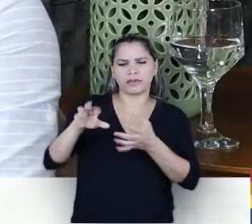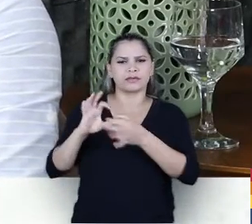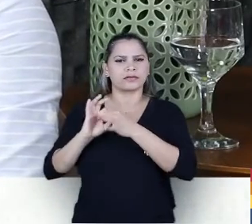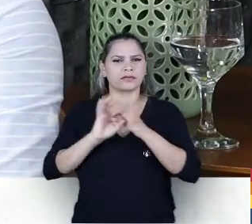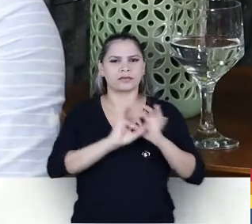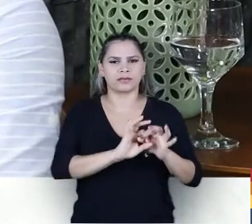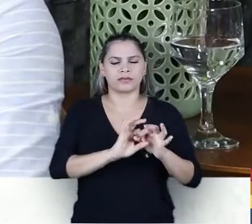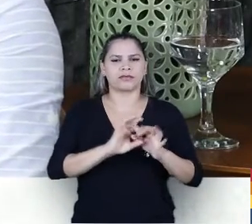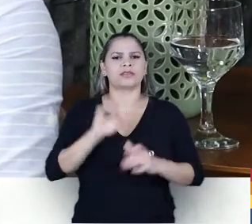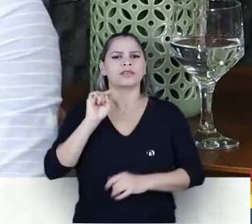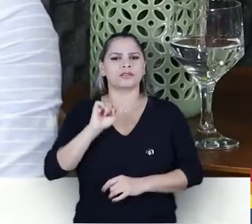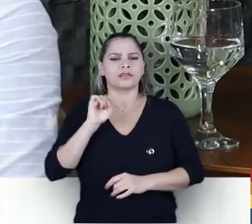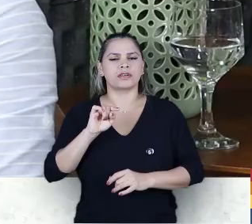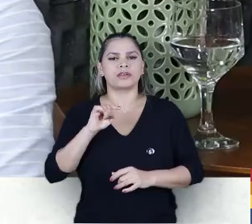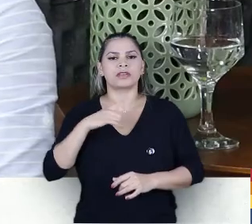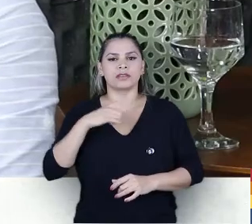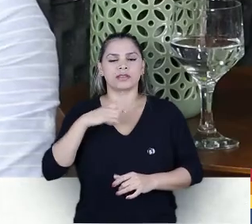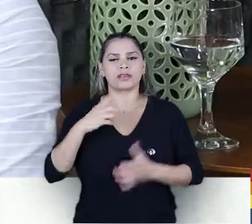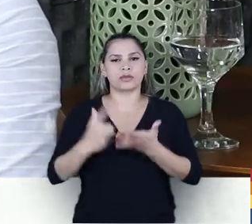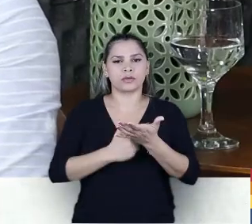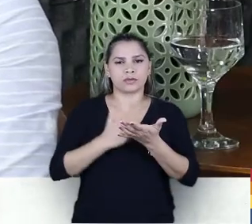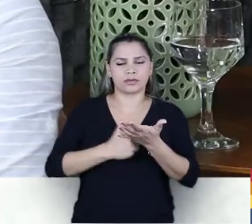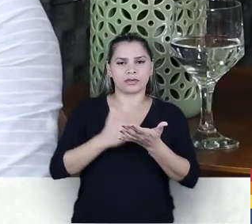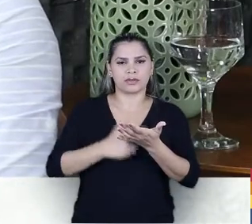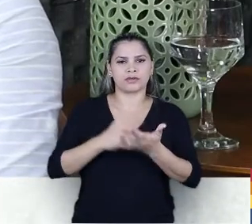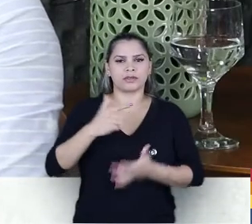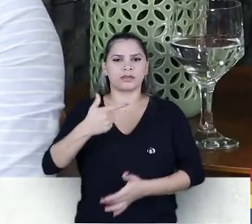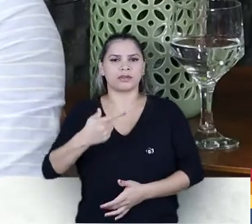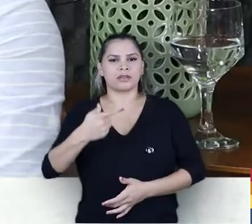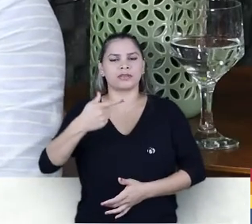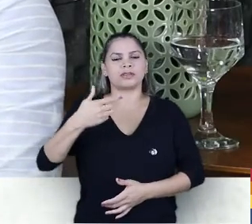documento curricular do território maranhense.